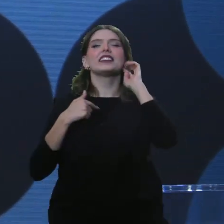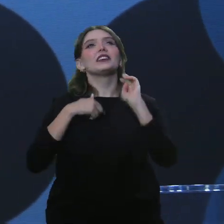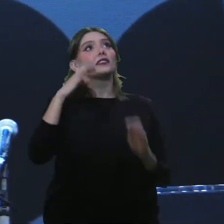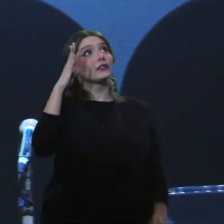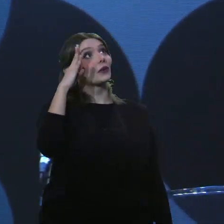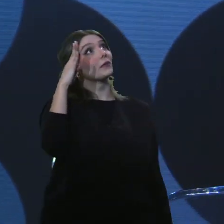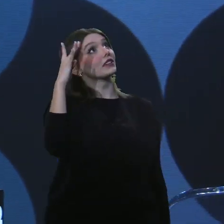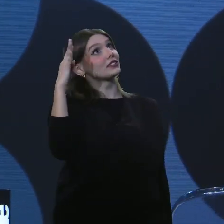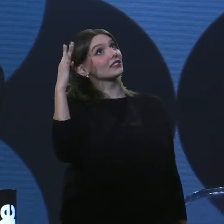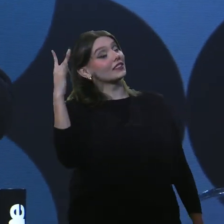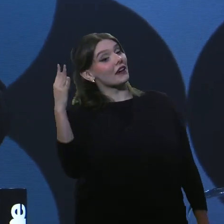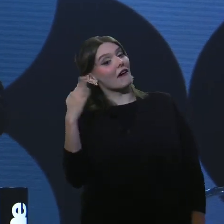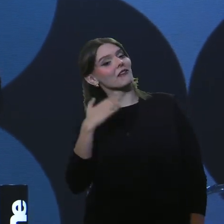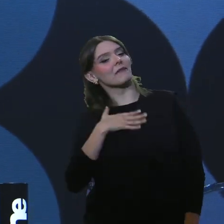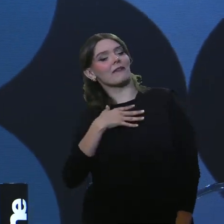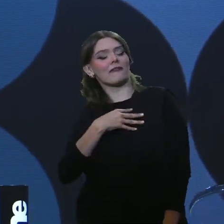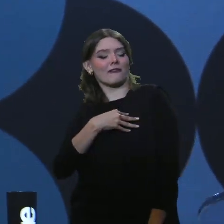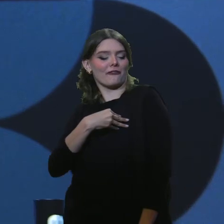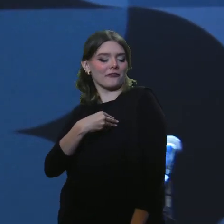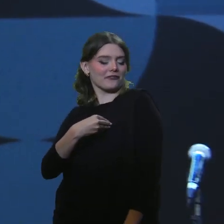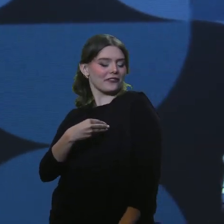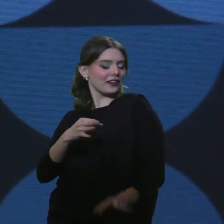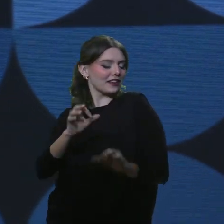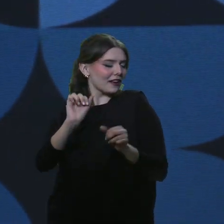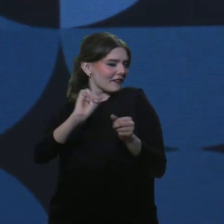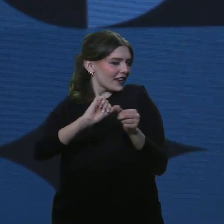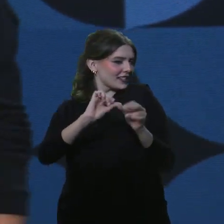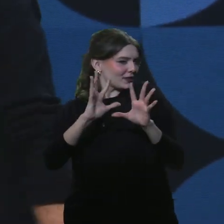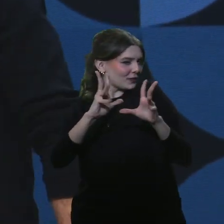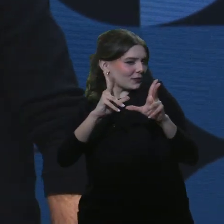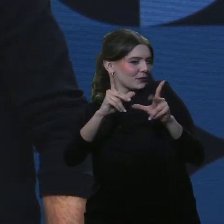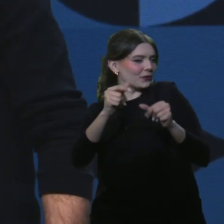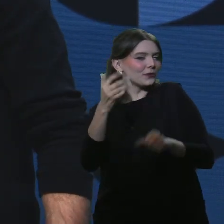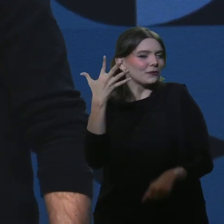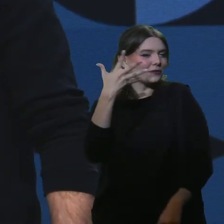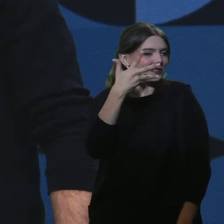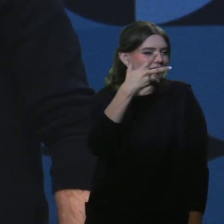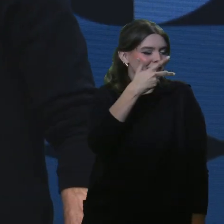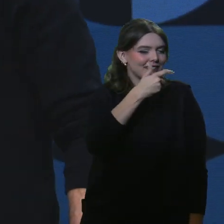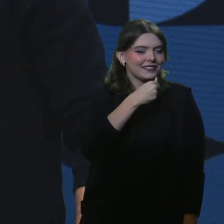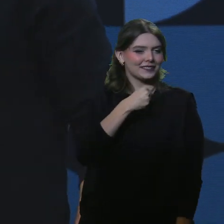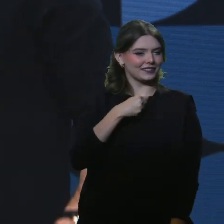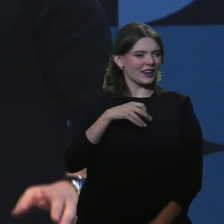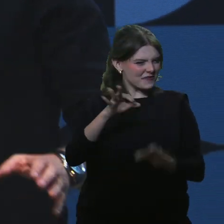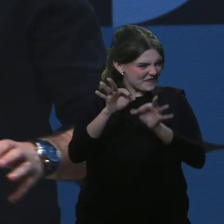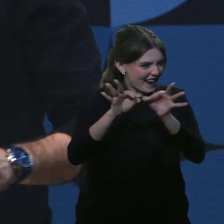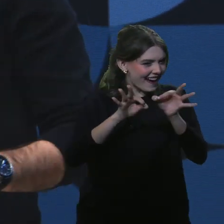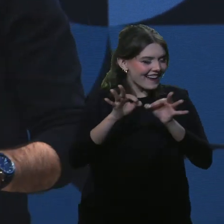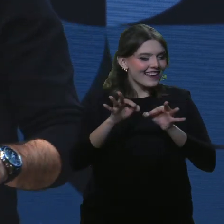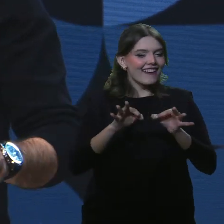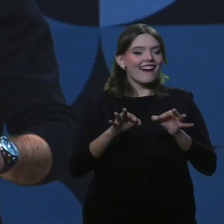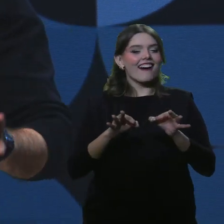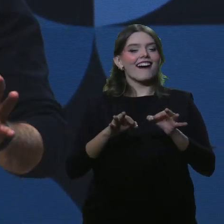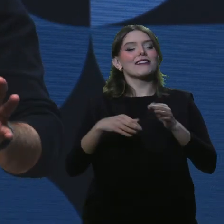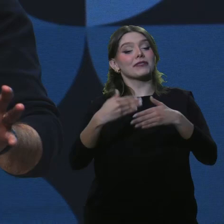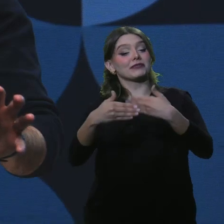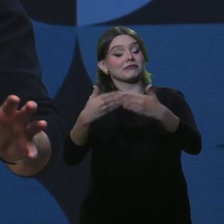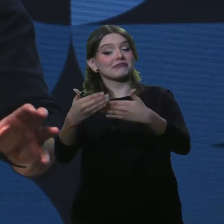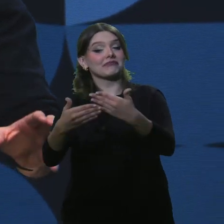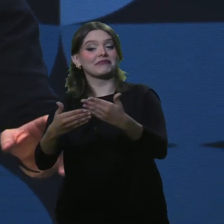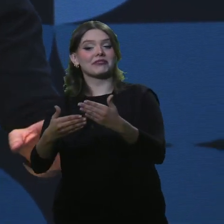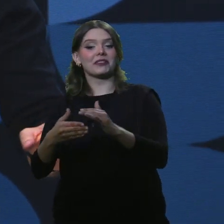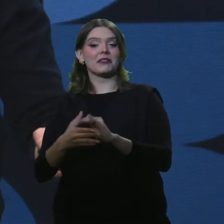aquela cena, a mesa posta e tudo mais. Posta não, né? As coisinhas em cima da mesa. Aí passou alguns minutos e tal, alguns